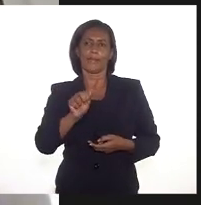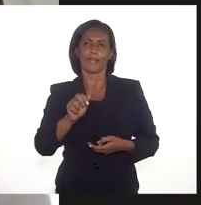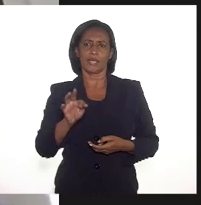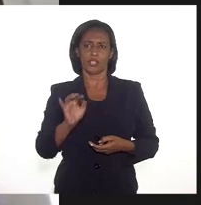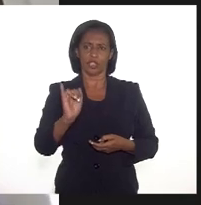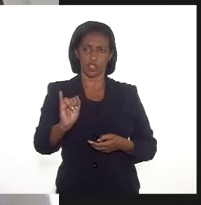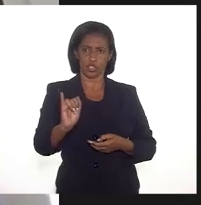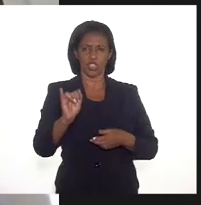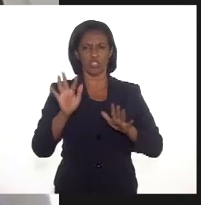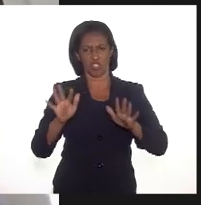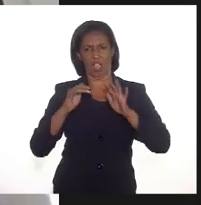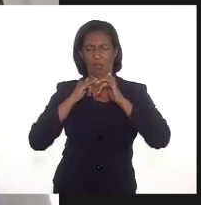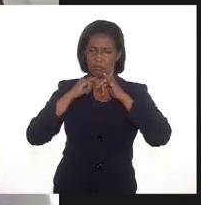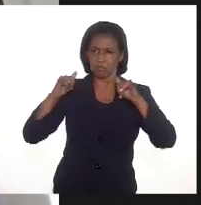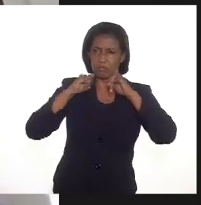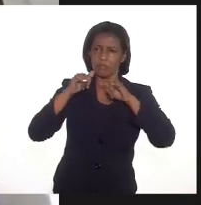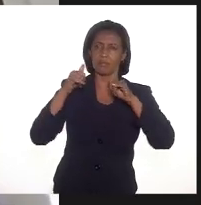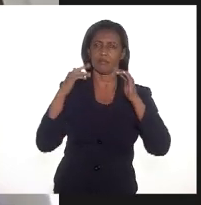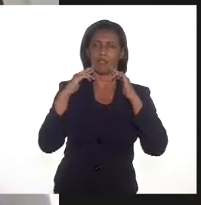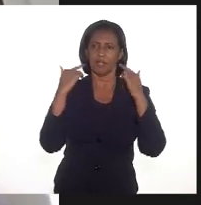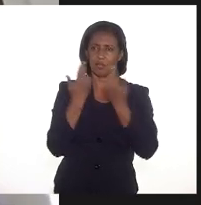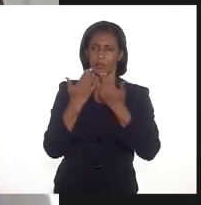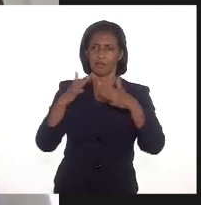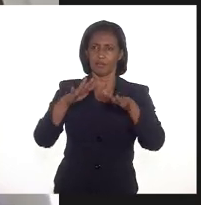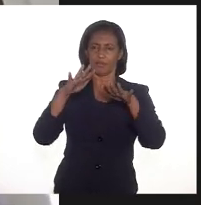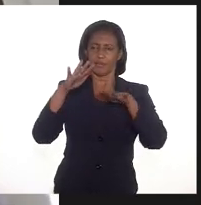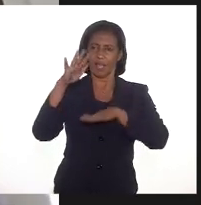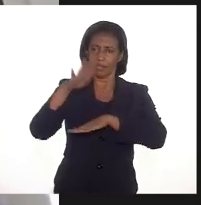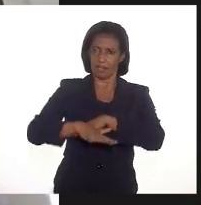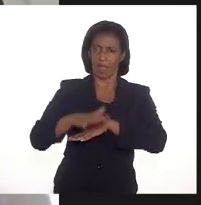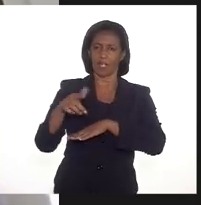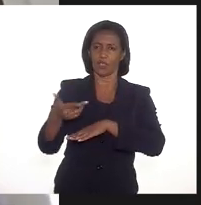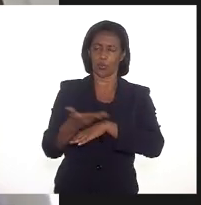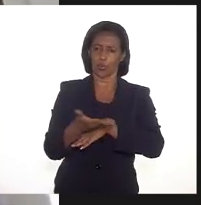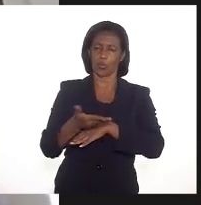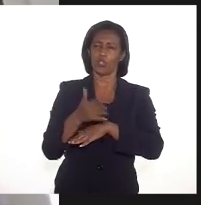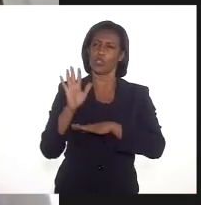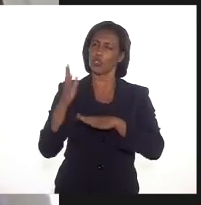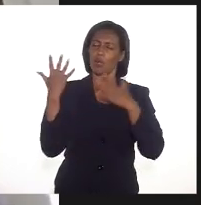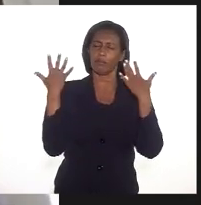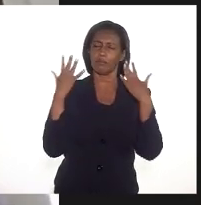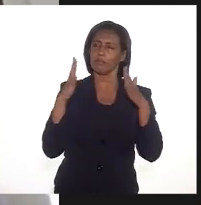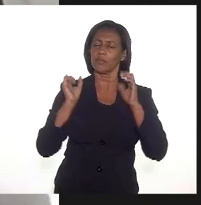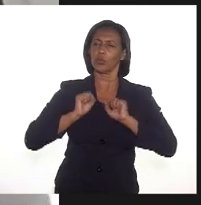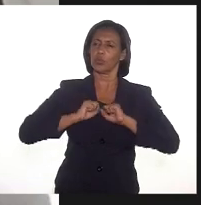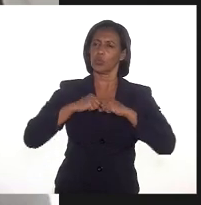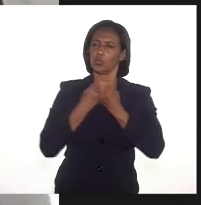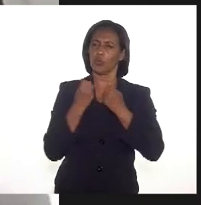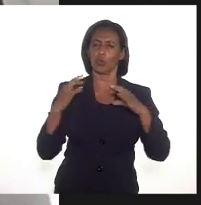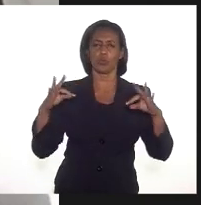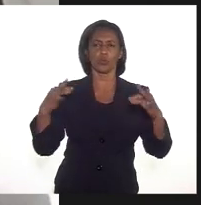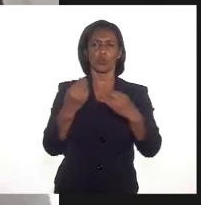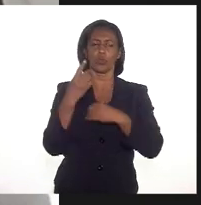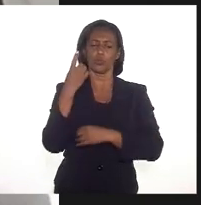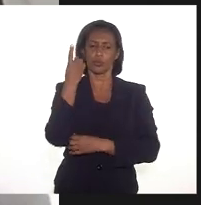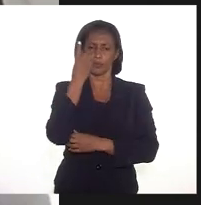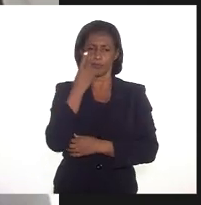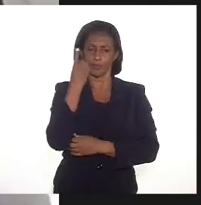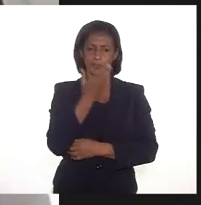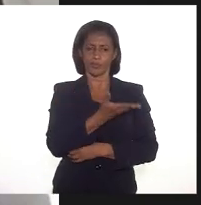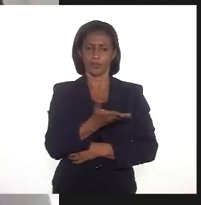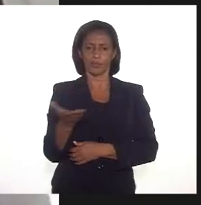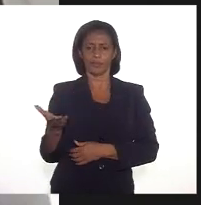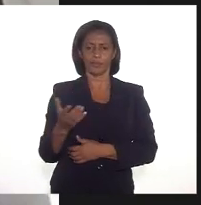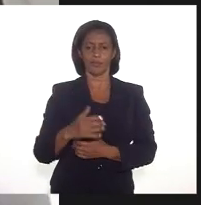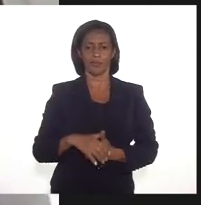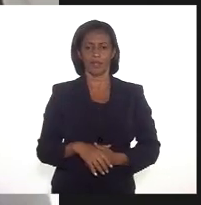durante a sessão desta tarde. Então, apenas parabenizar, né, o esforço de todos os deputados e